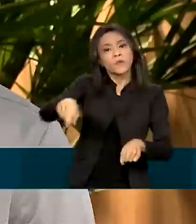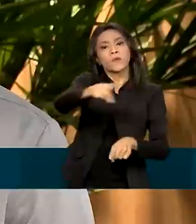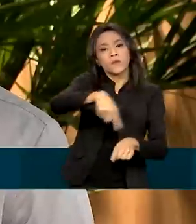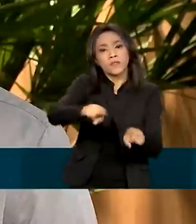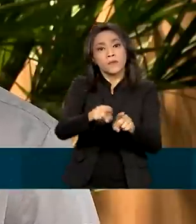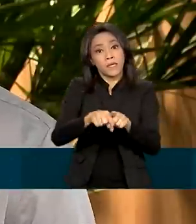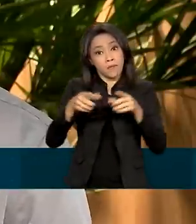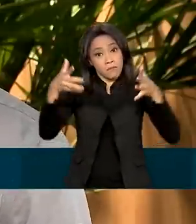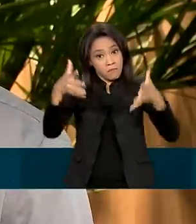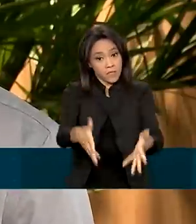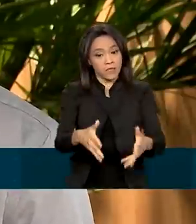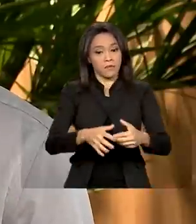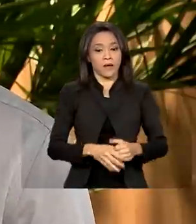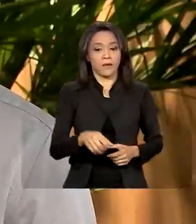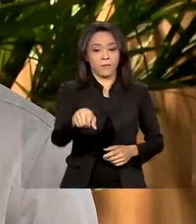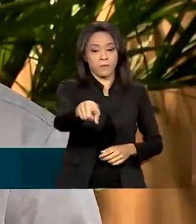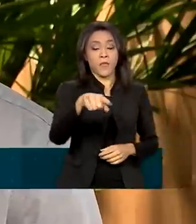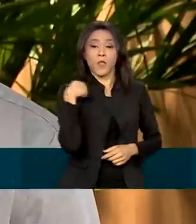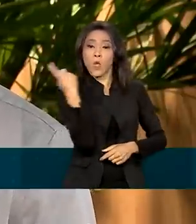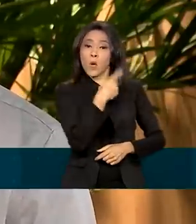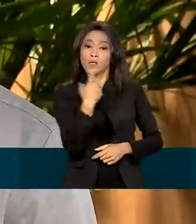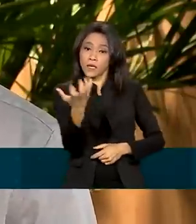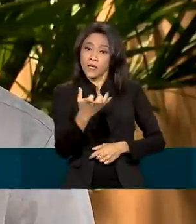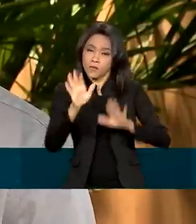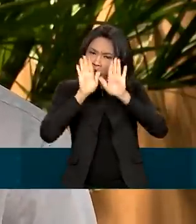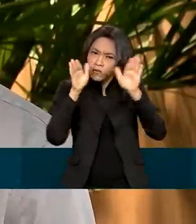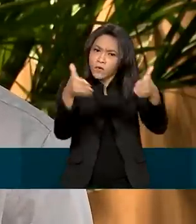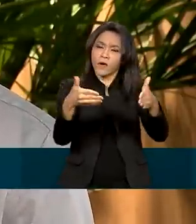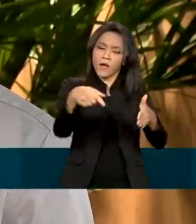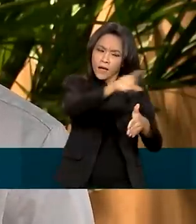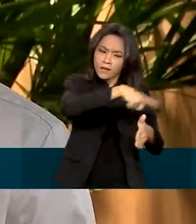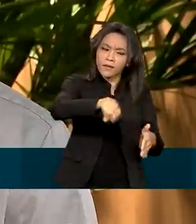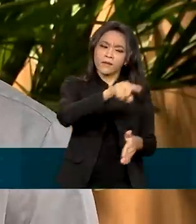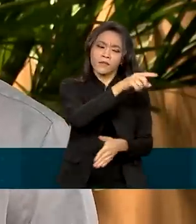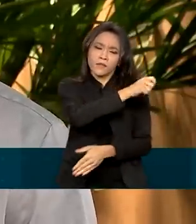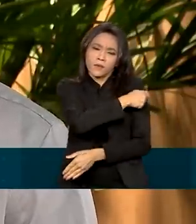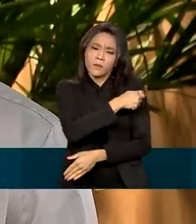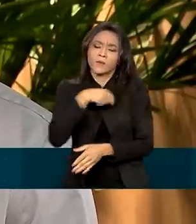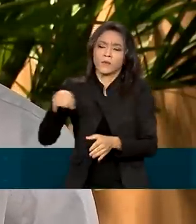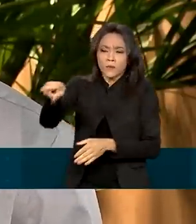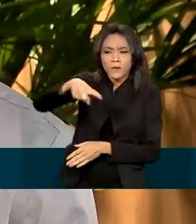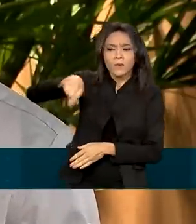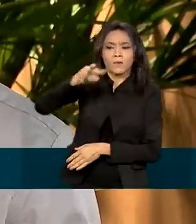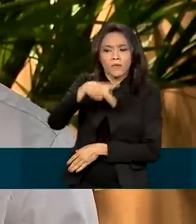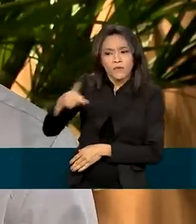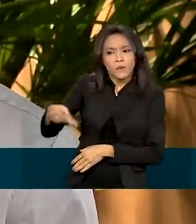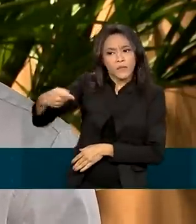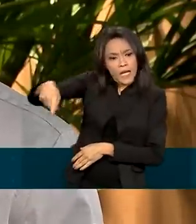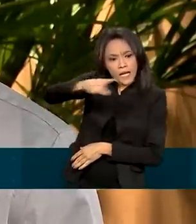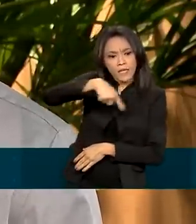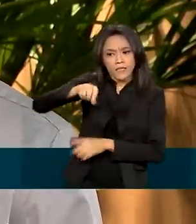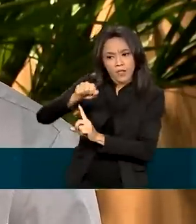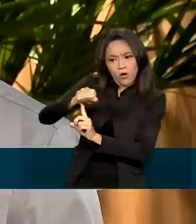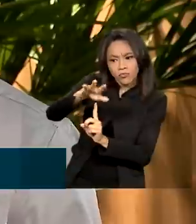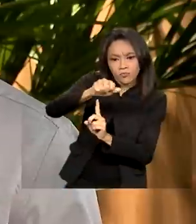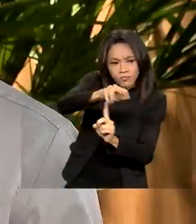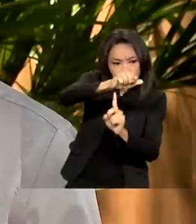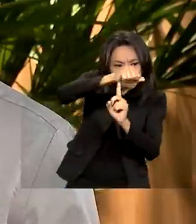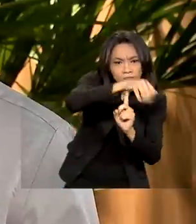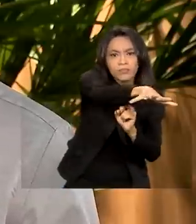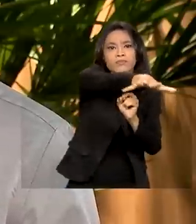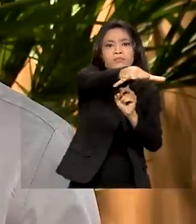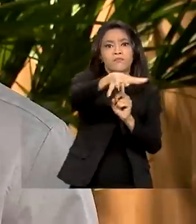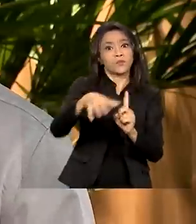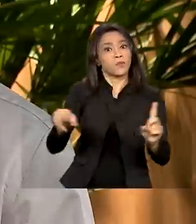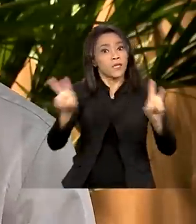evento. Queremos atingir esse público, né, os estudantes, escolas, professores, que são excelentes multiplicadores do tema de